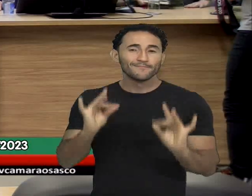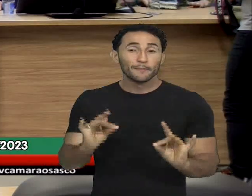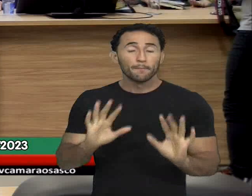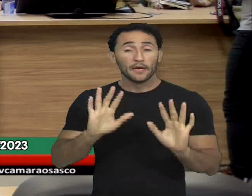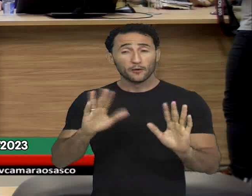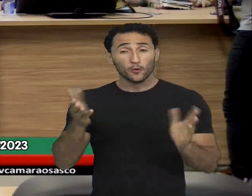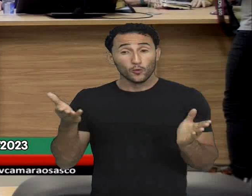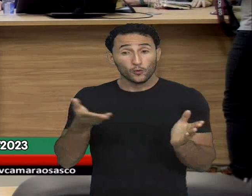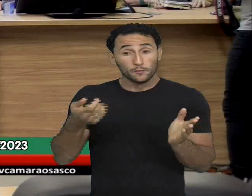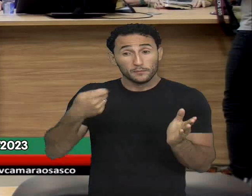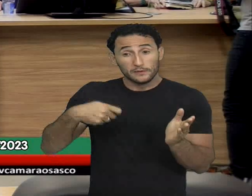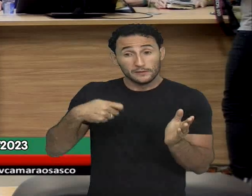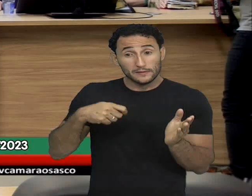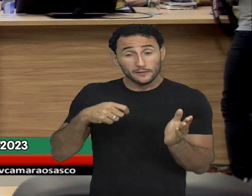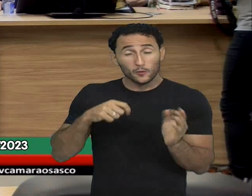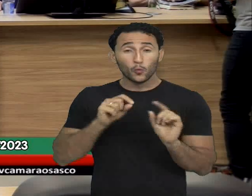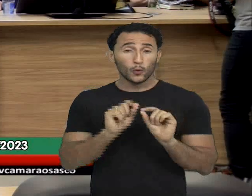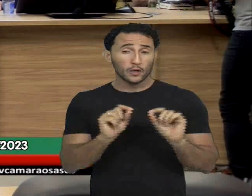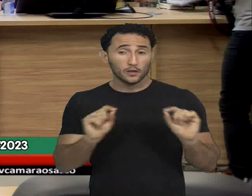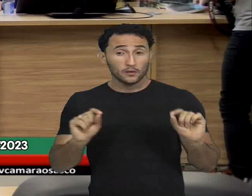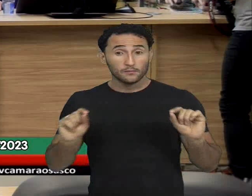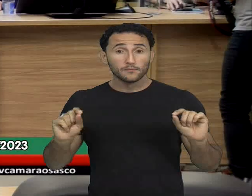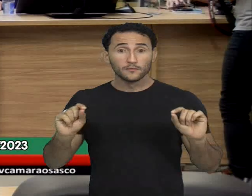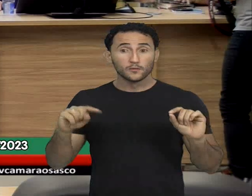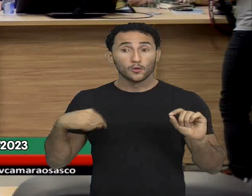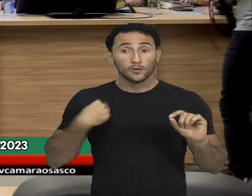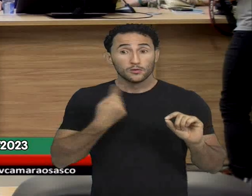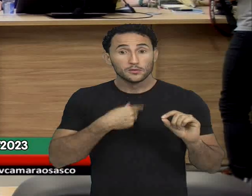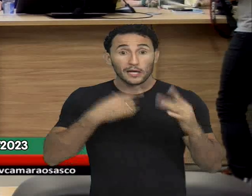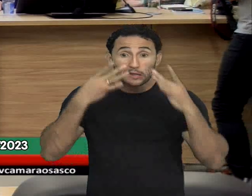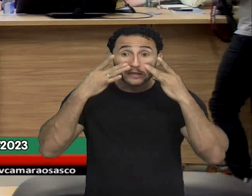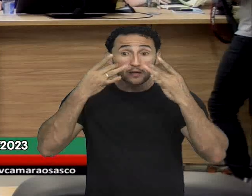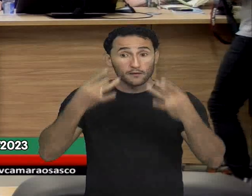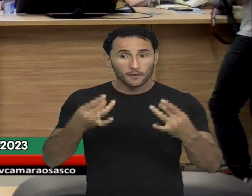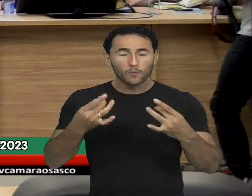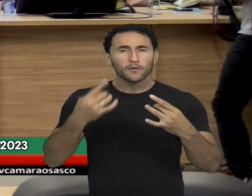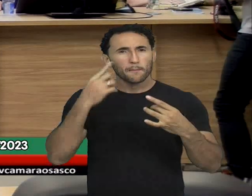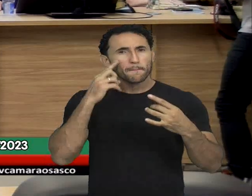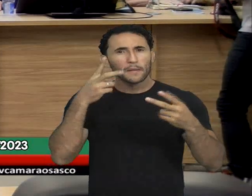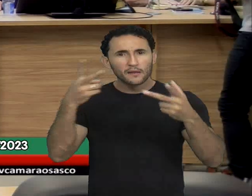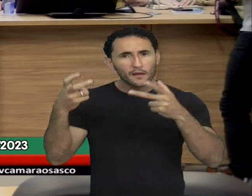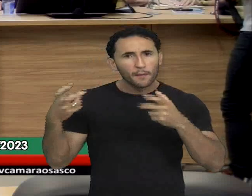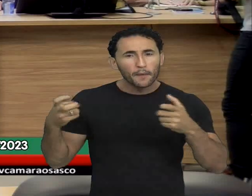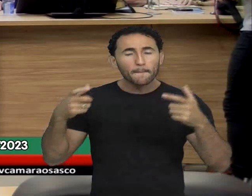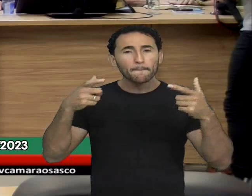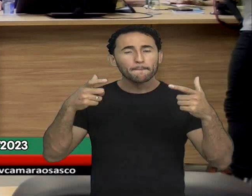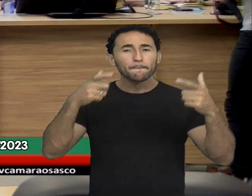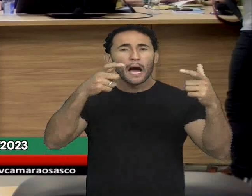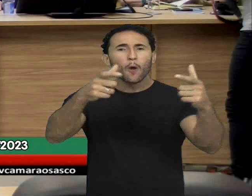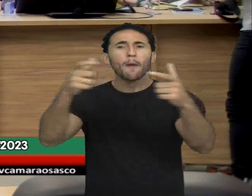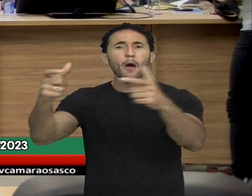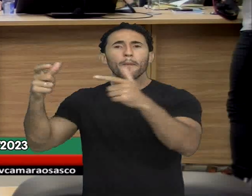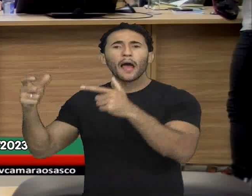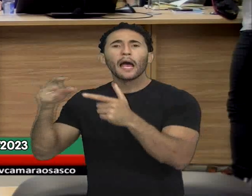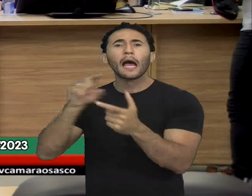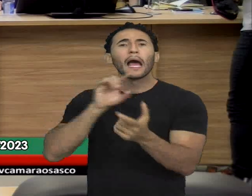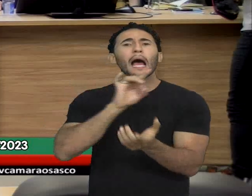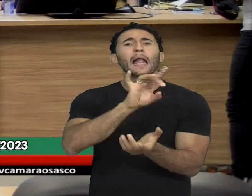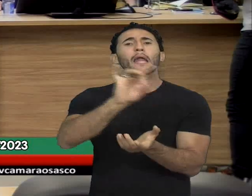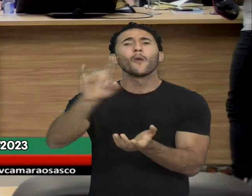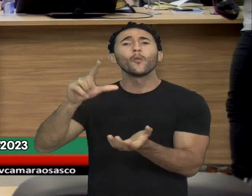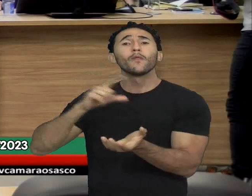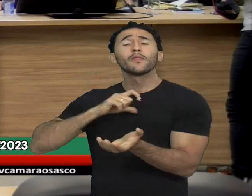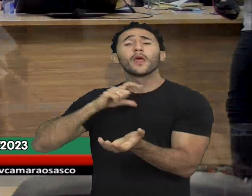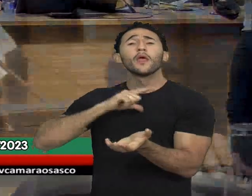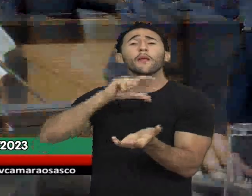também é uma atenção que nós já temos, né? E você vê, em cada bairro tem um posto de saúde. Em cada bairro tem um posto de